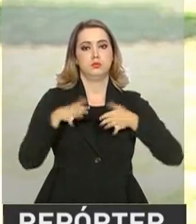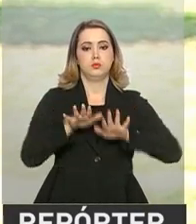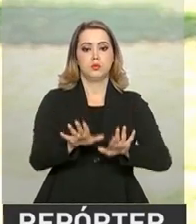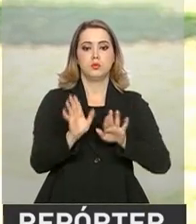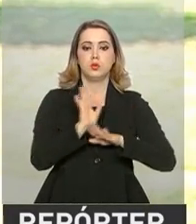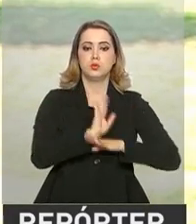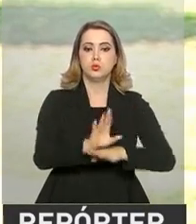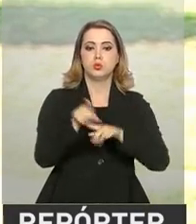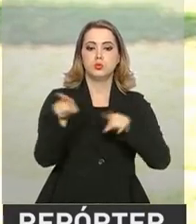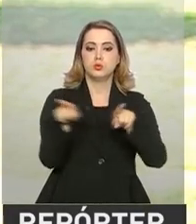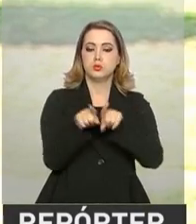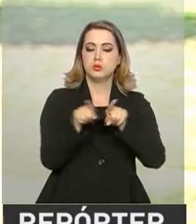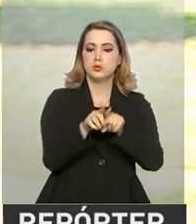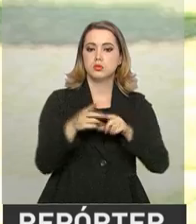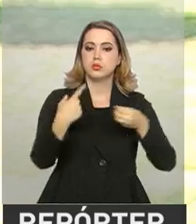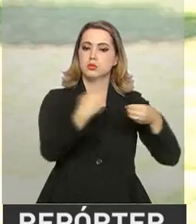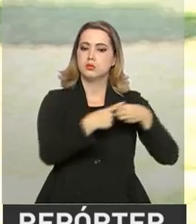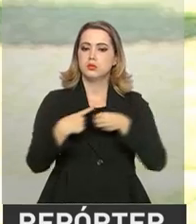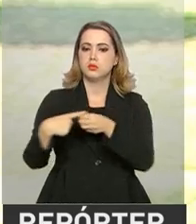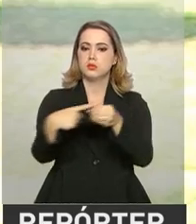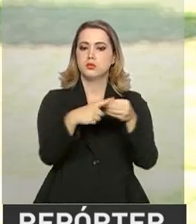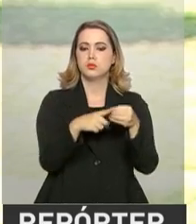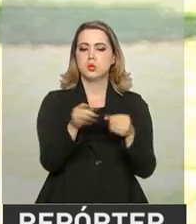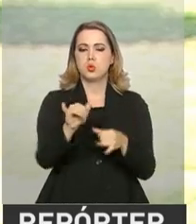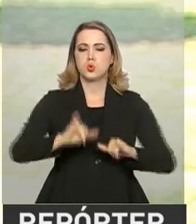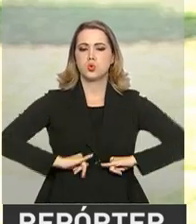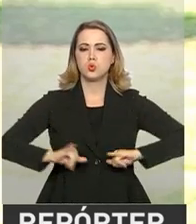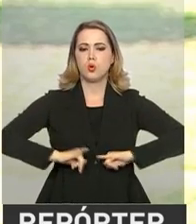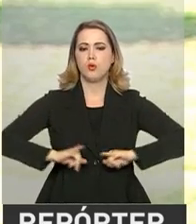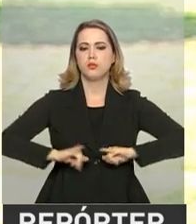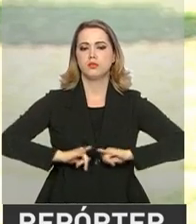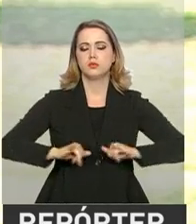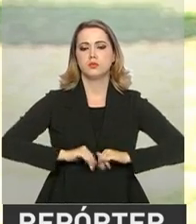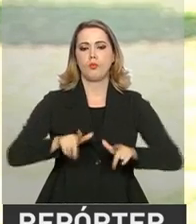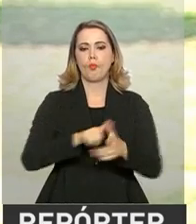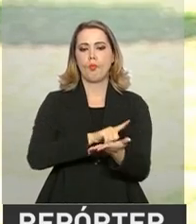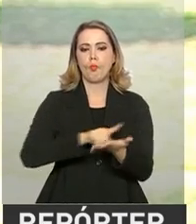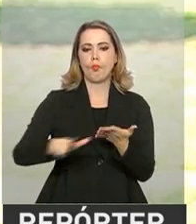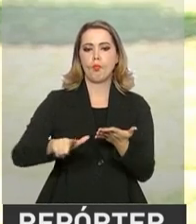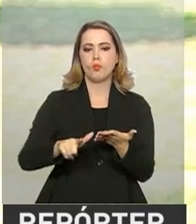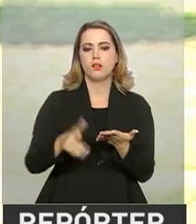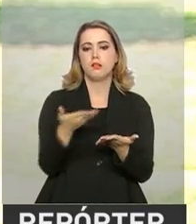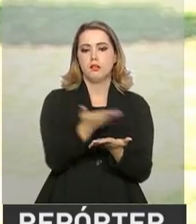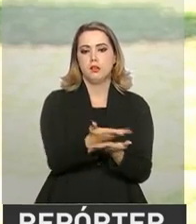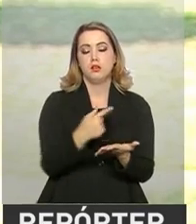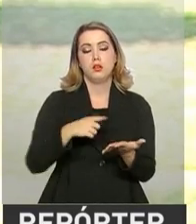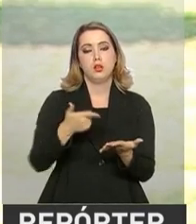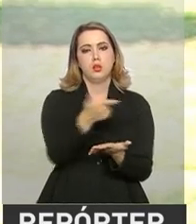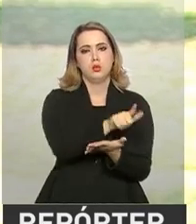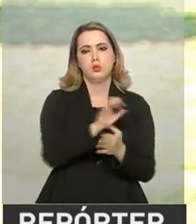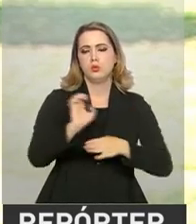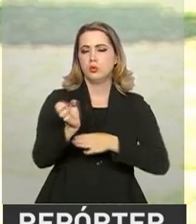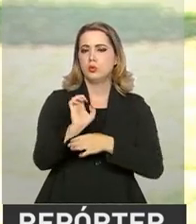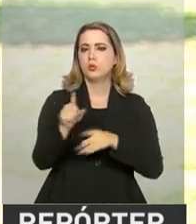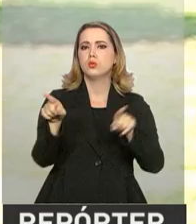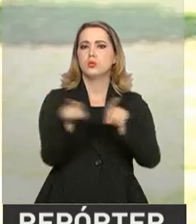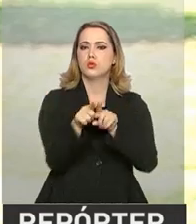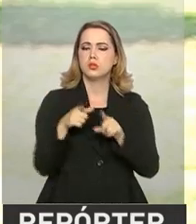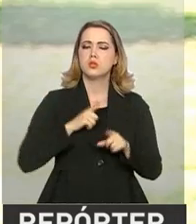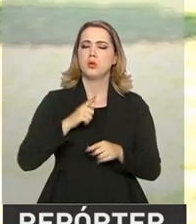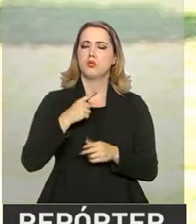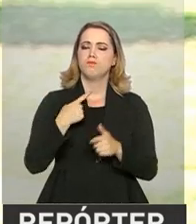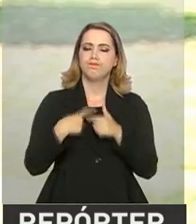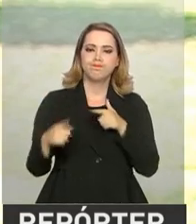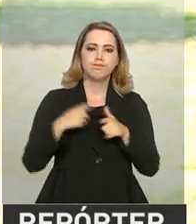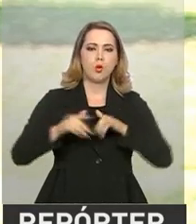os municípios que sofrem com a seca. As ações no semiárido brasileiro em outros estados que sofrem